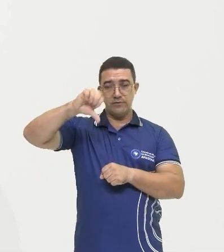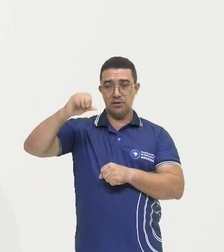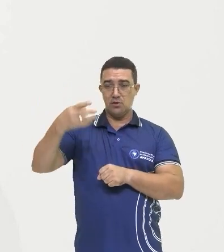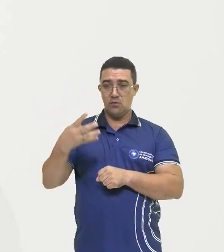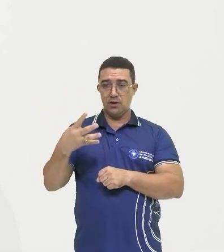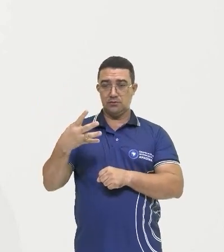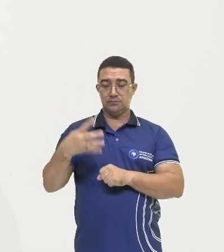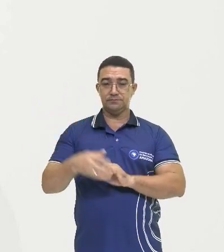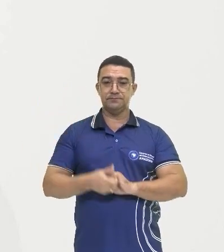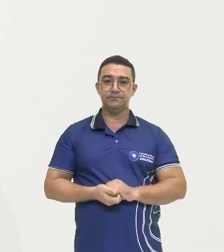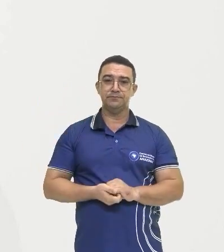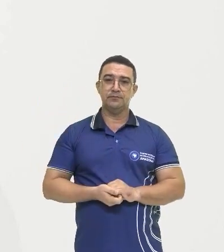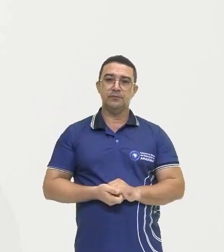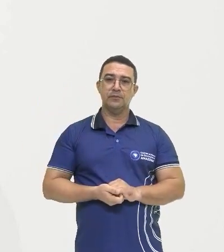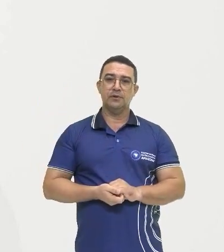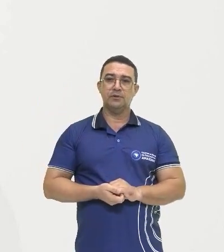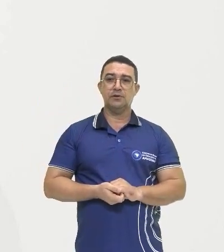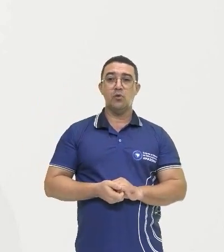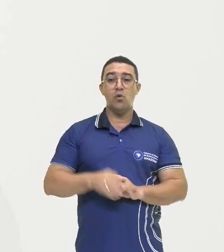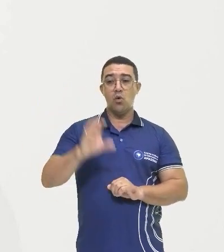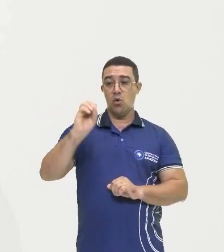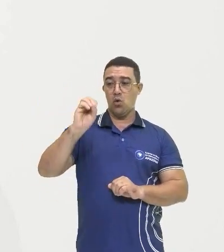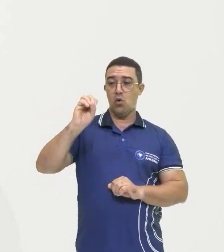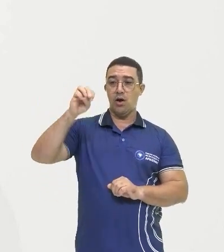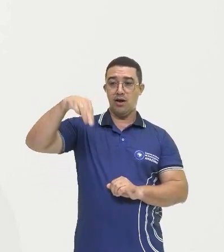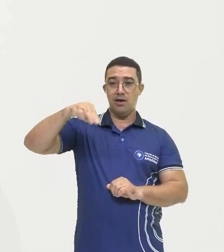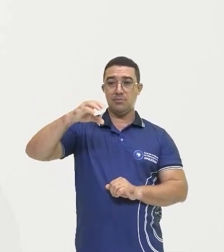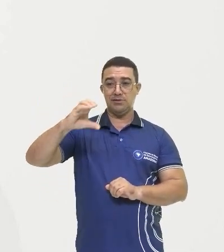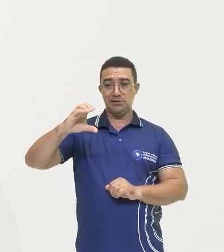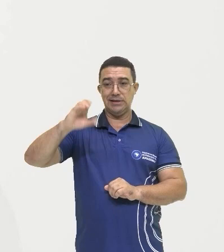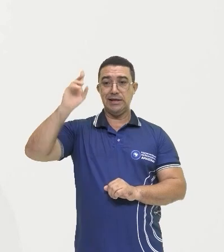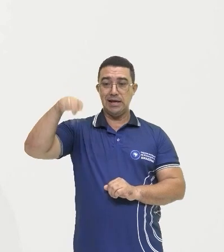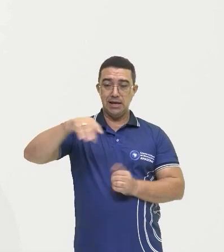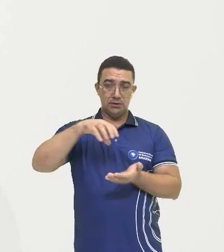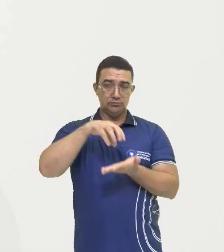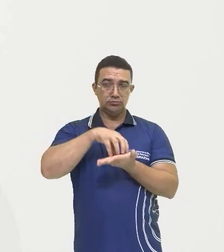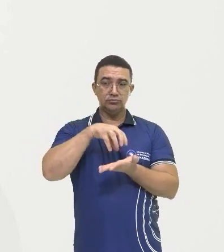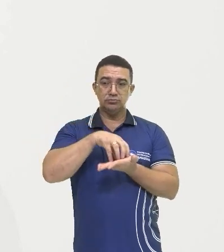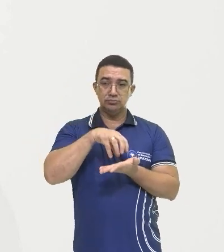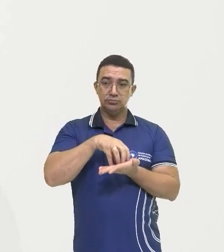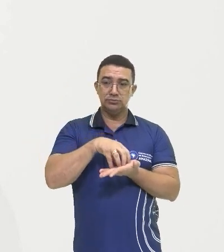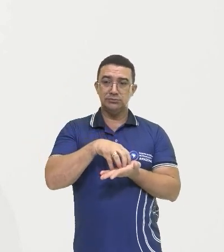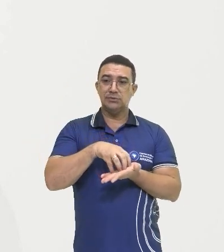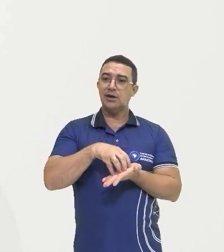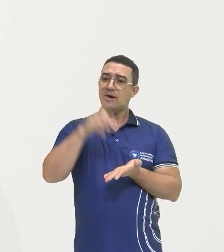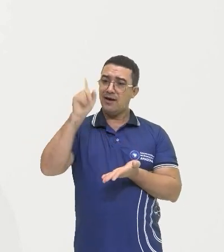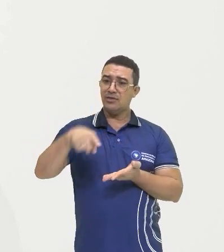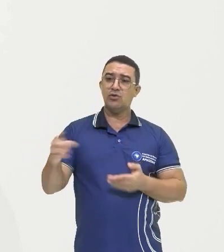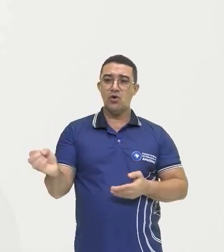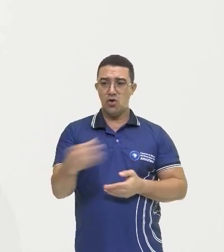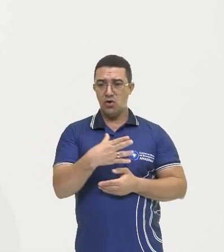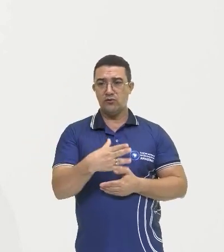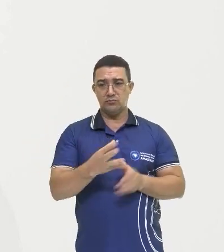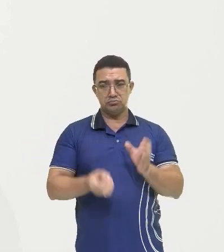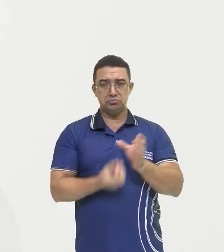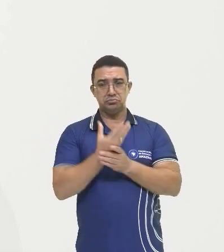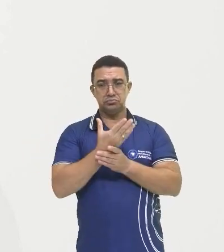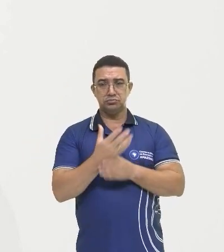1994. Então, a Organização Mundial do Comércio é uma instituição relativamente recente, tudo